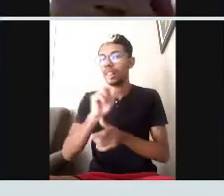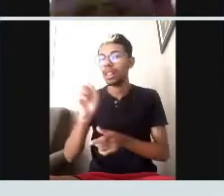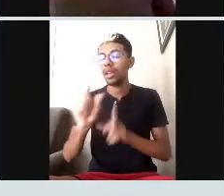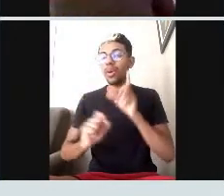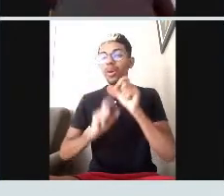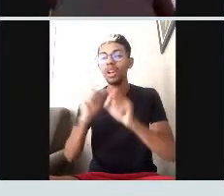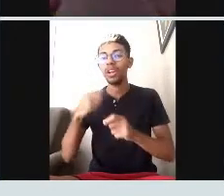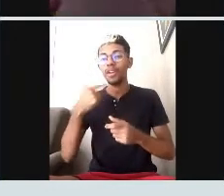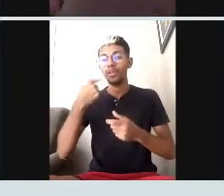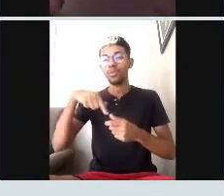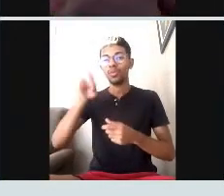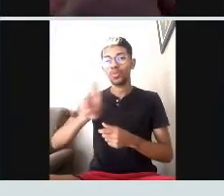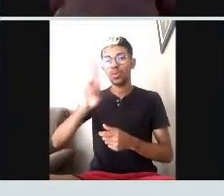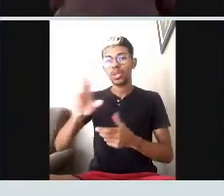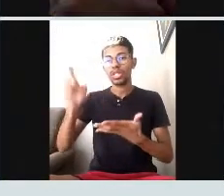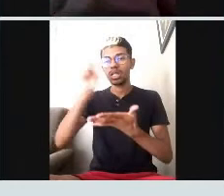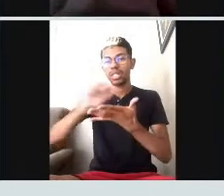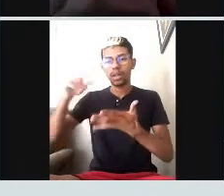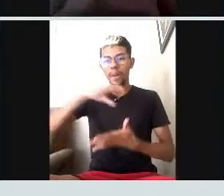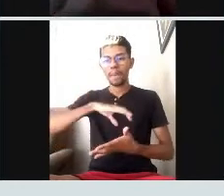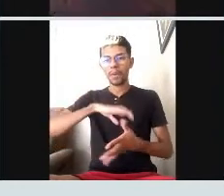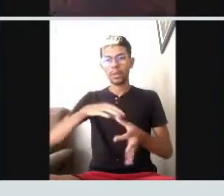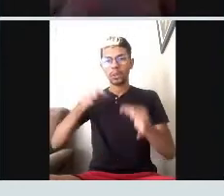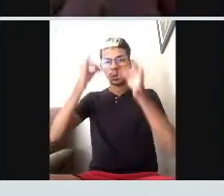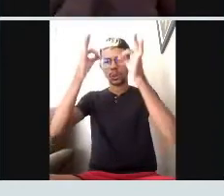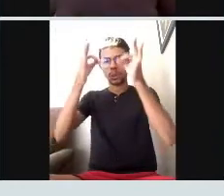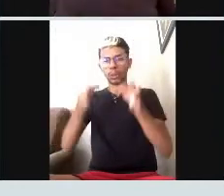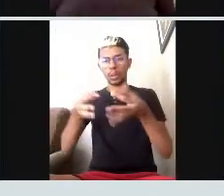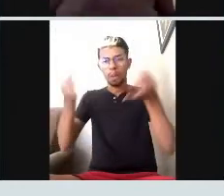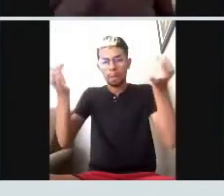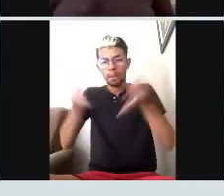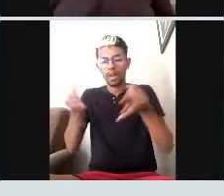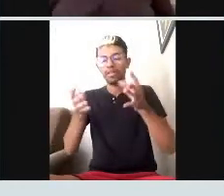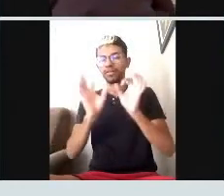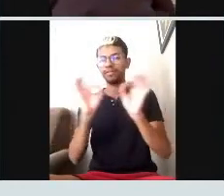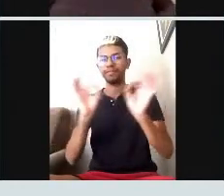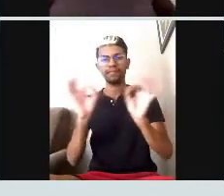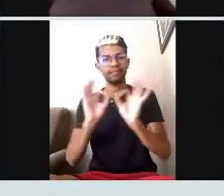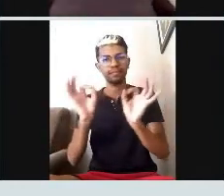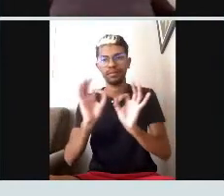quase aquele vocabulário jurídico. Isso não é isso, gente. Pelo amor de Deus.